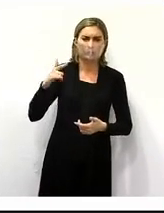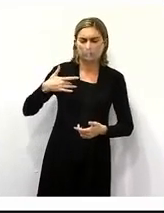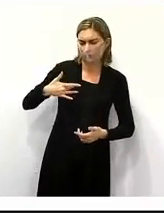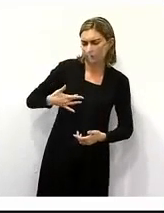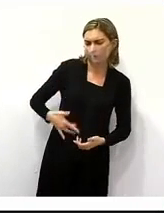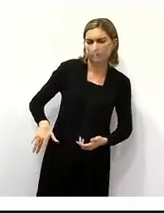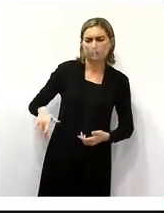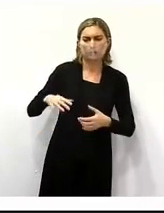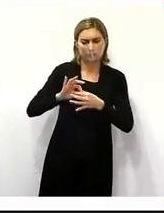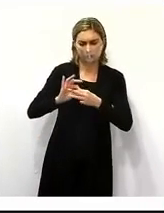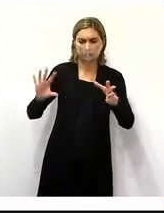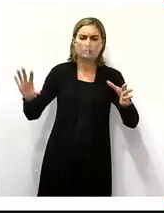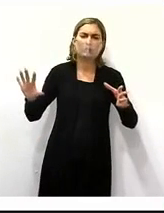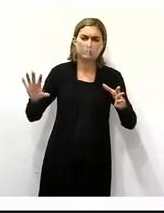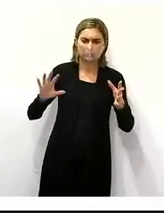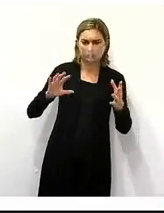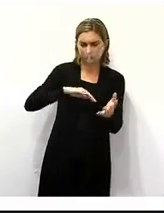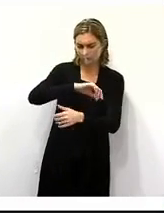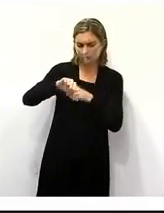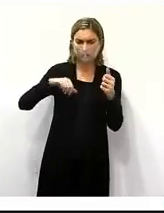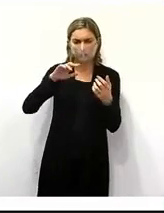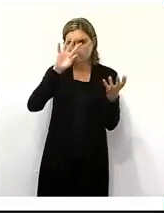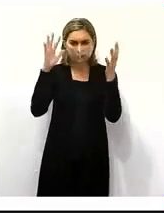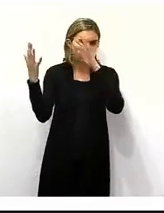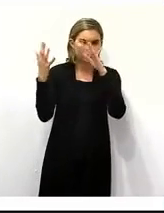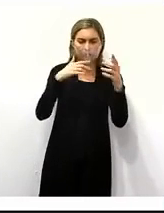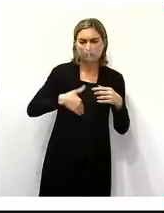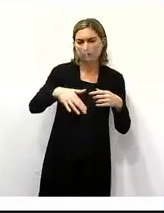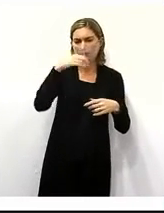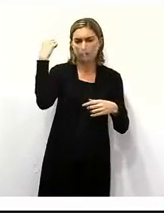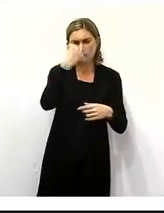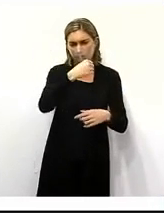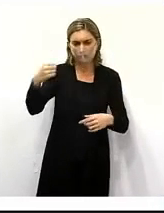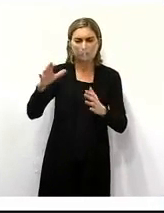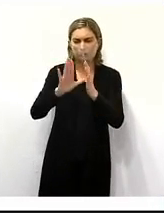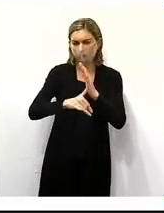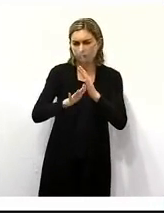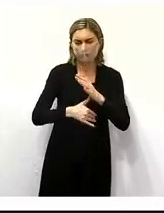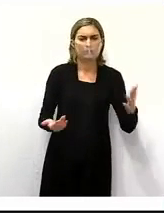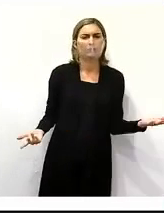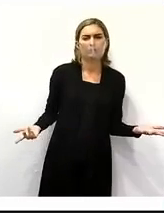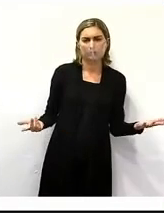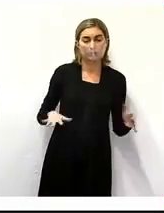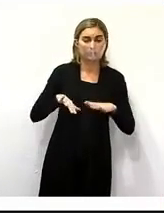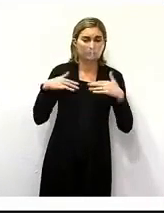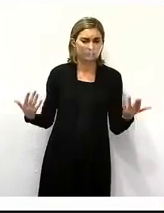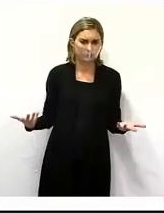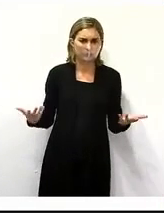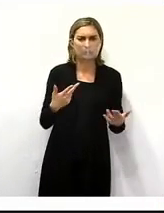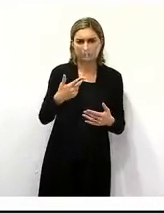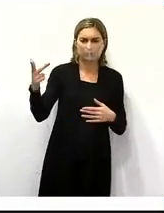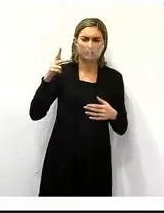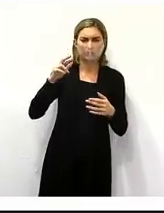piedade, permitem os distúrbios que levam ao assassinato e ao roubo. Então, isso aí